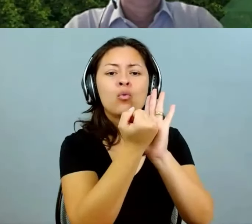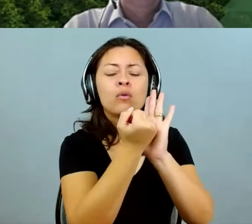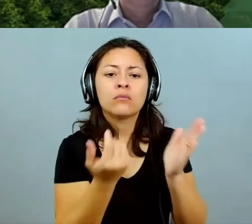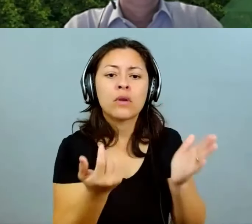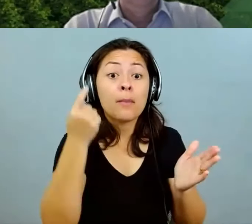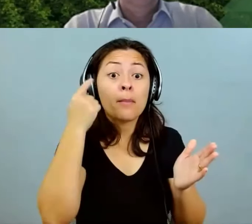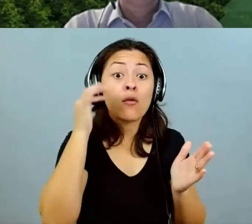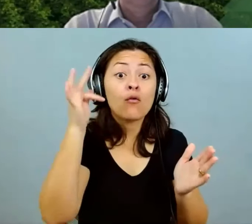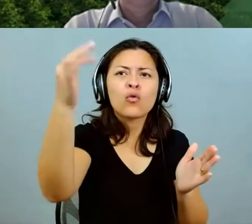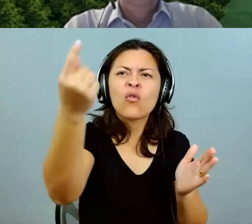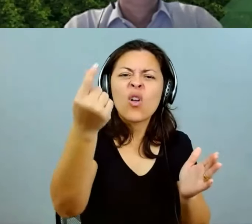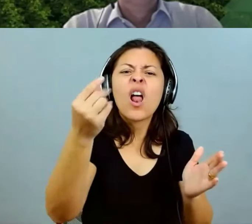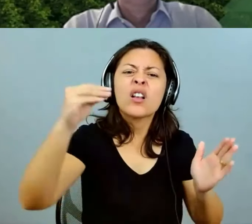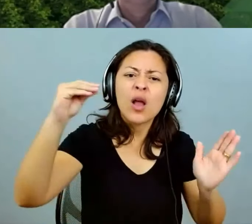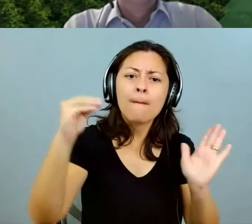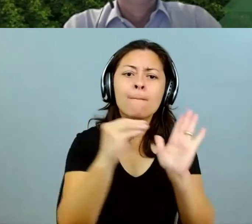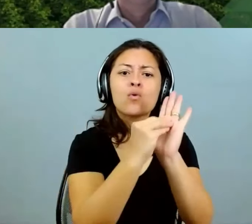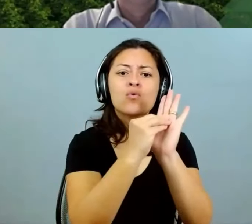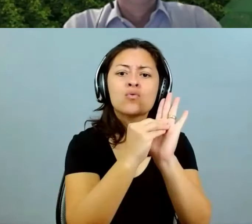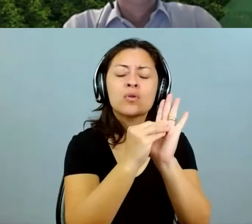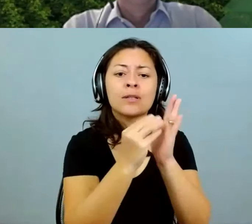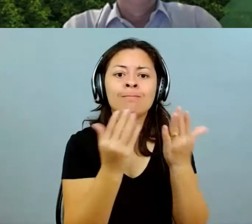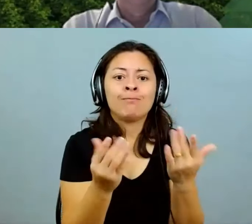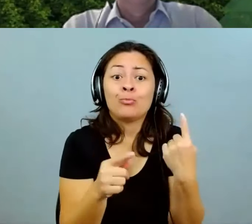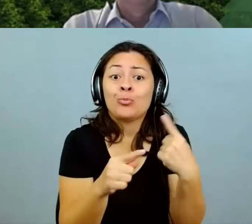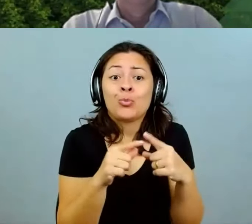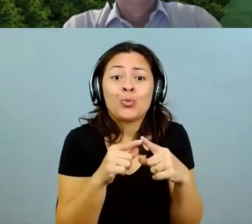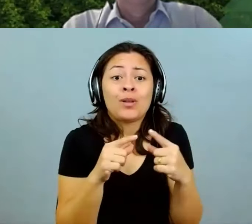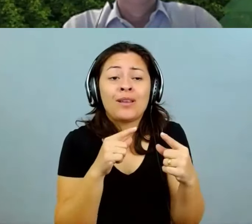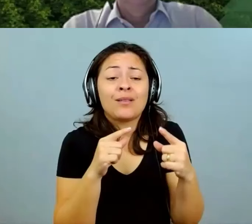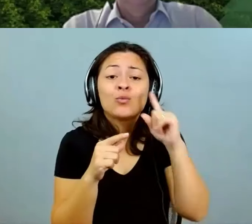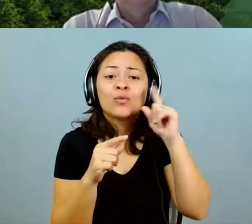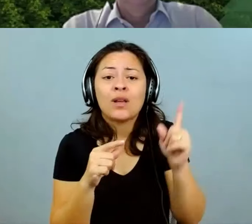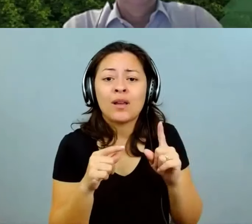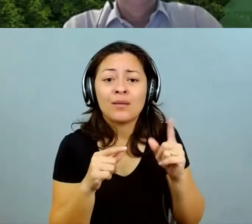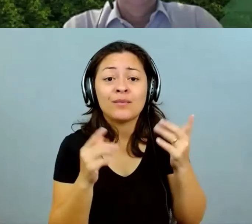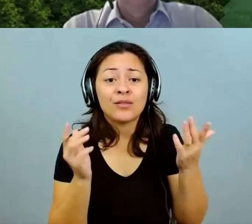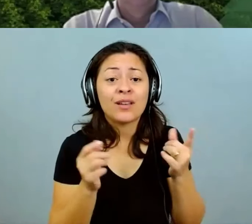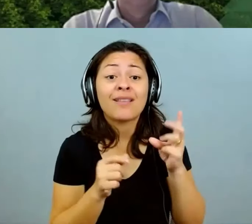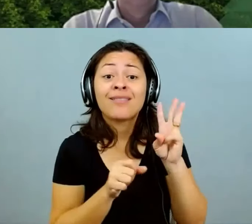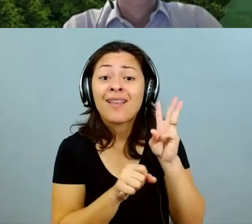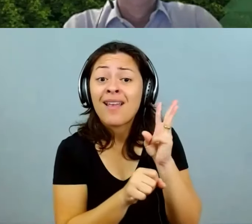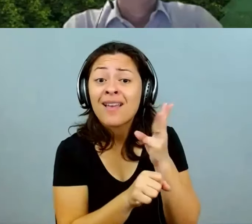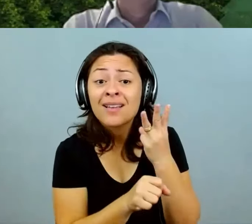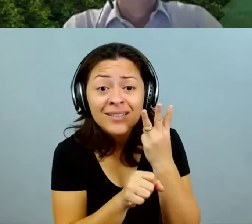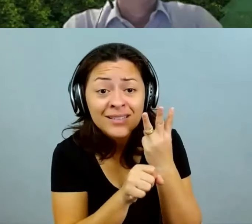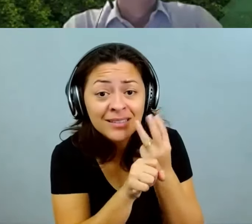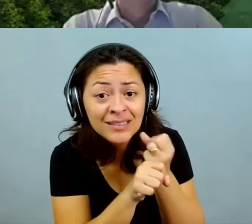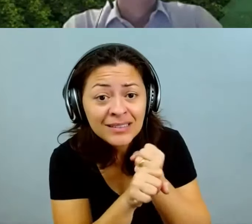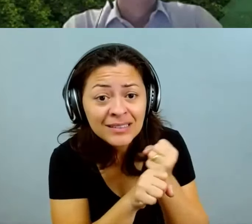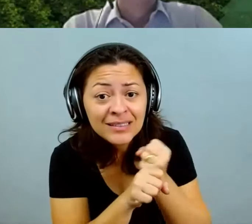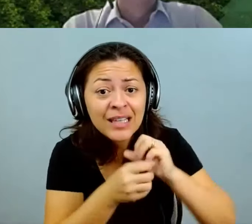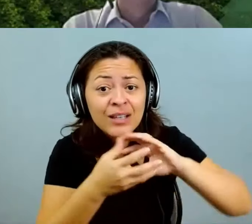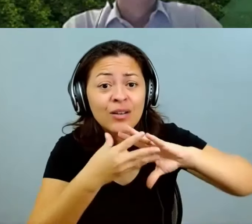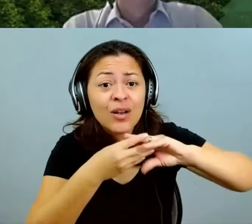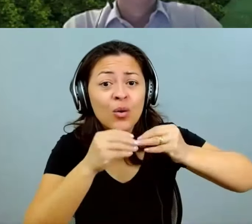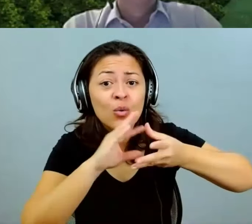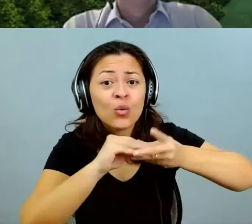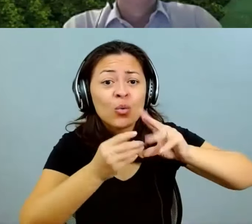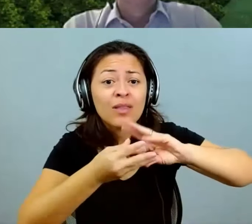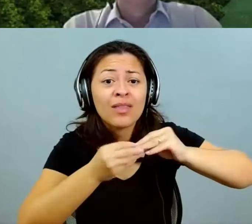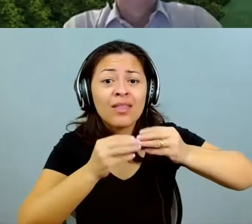futuro e por isso que a gente já faz 2 anos 3 anos que o mercado de algodão ele está invertido né preço